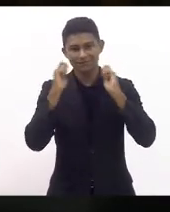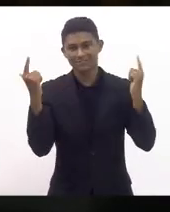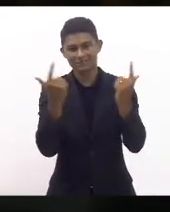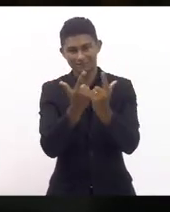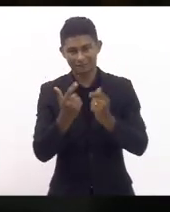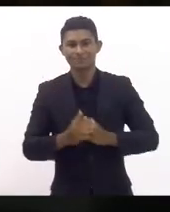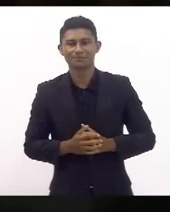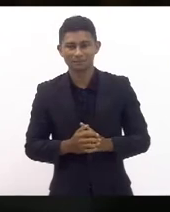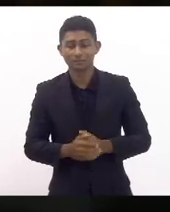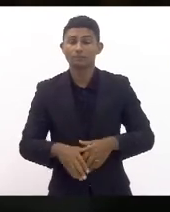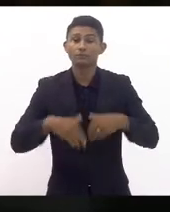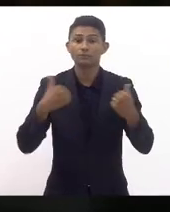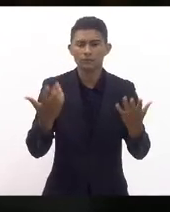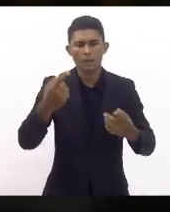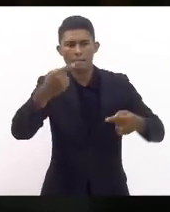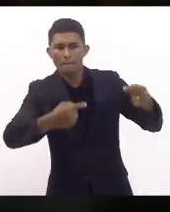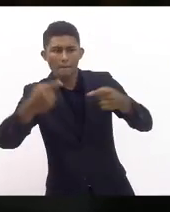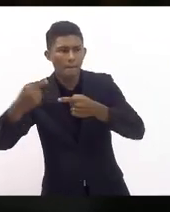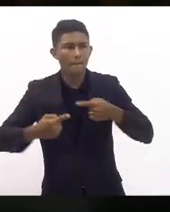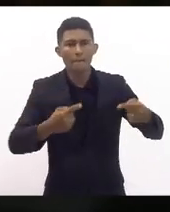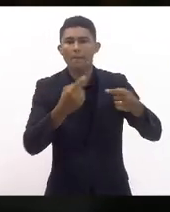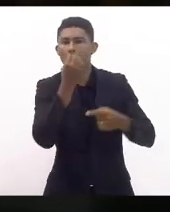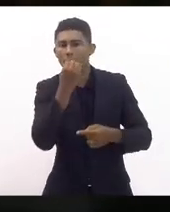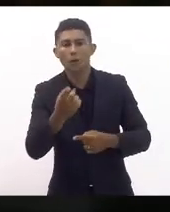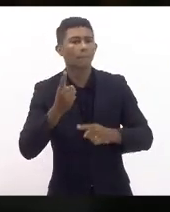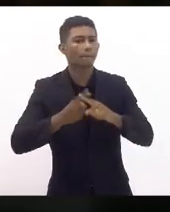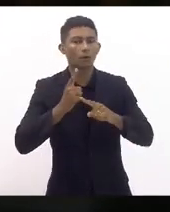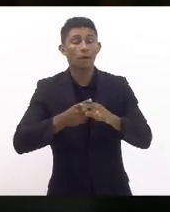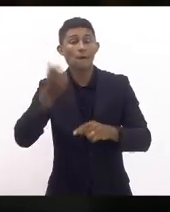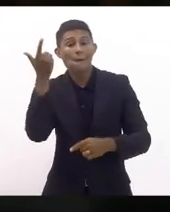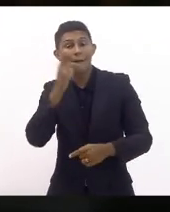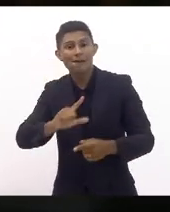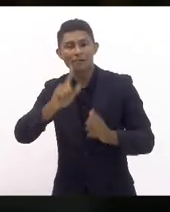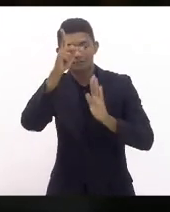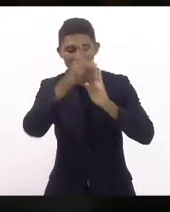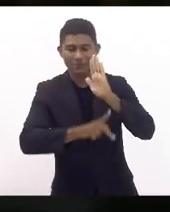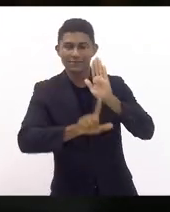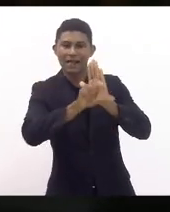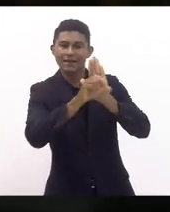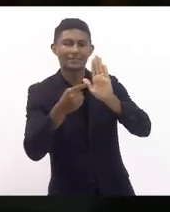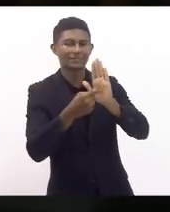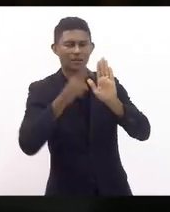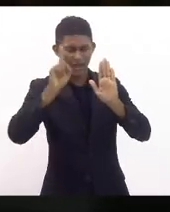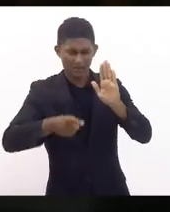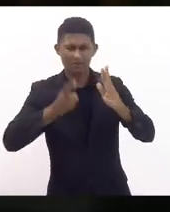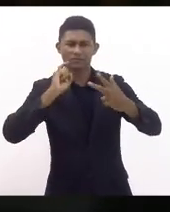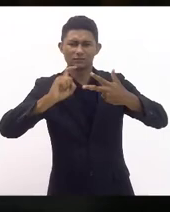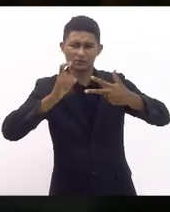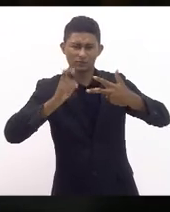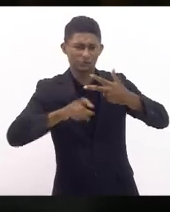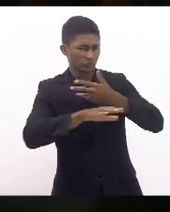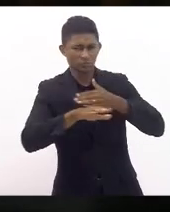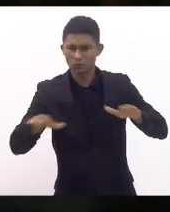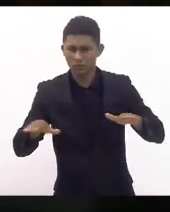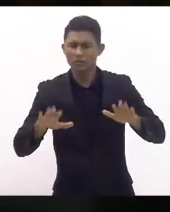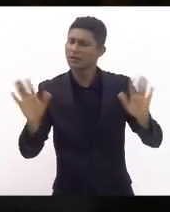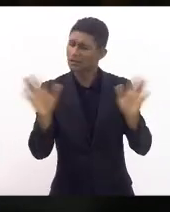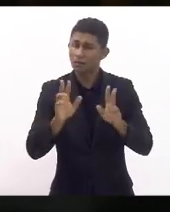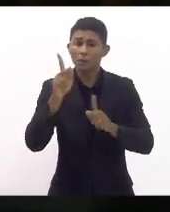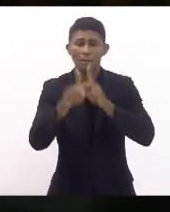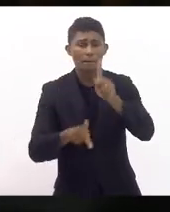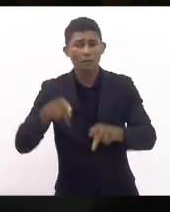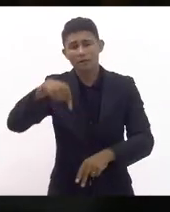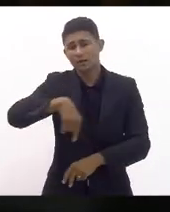né? E esse debate foi bom porque construiu um projeto que não é um projeto do Executivo, é um projeto do povo do Estado do Rio de